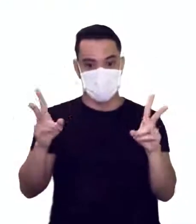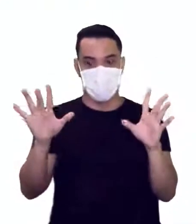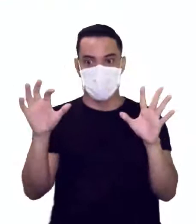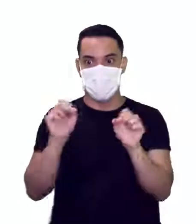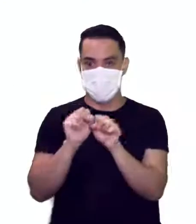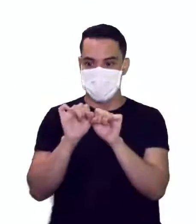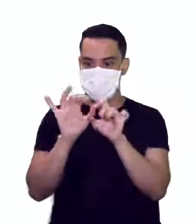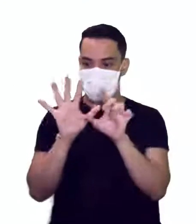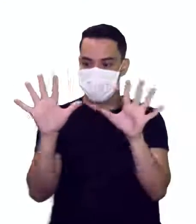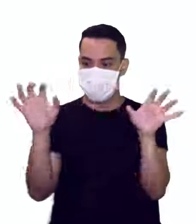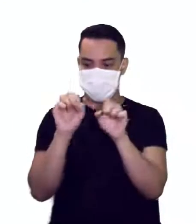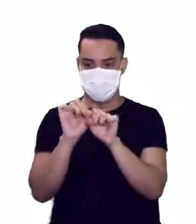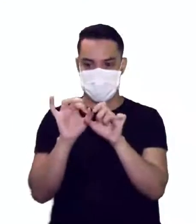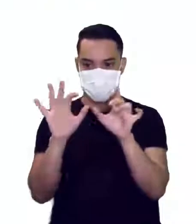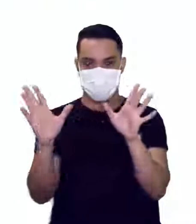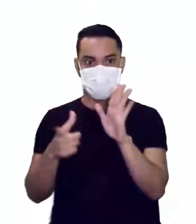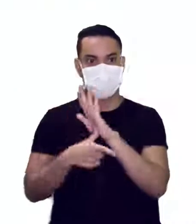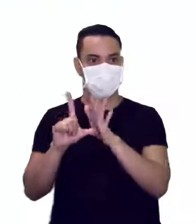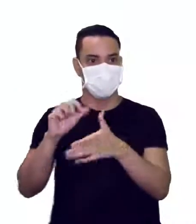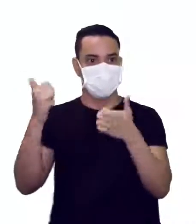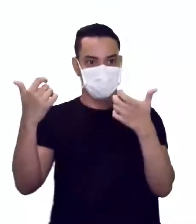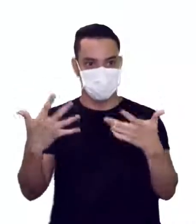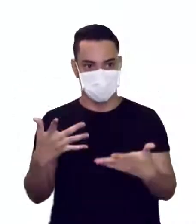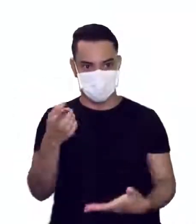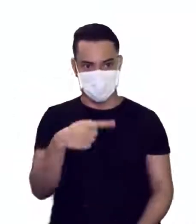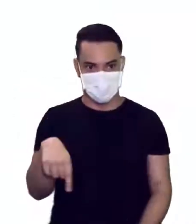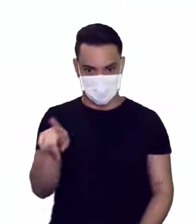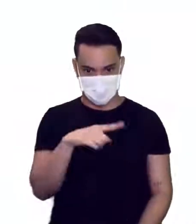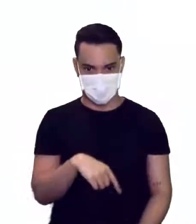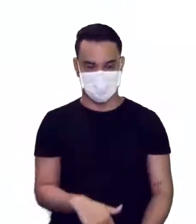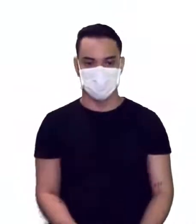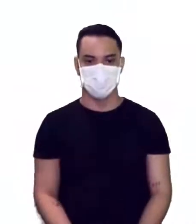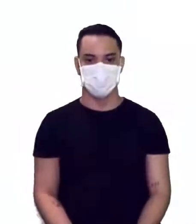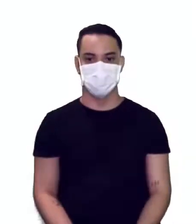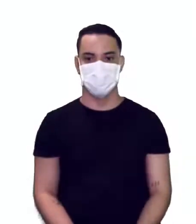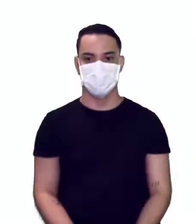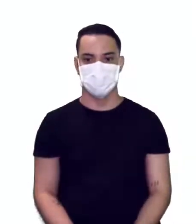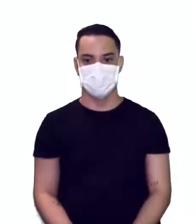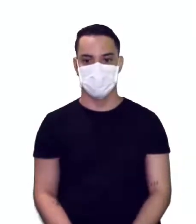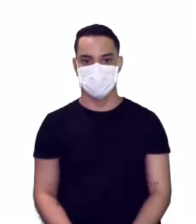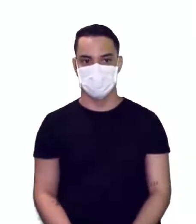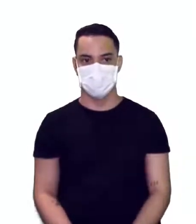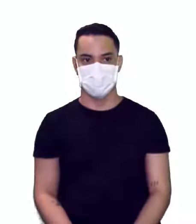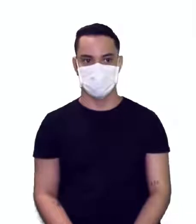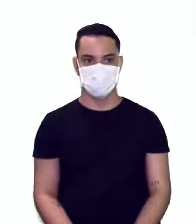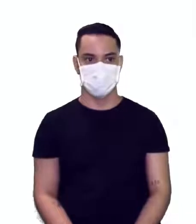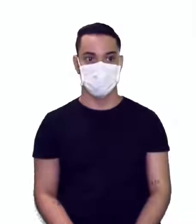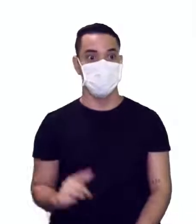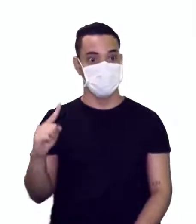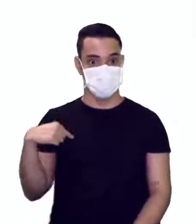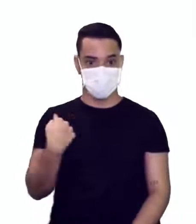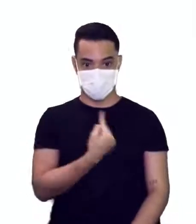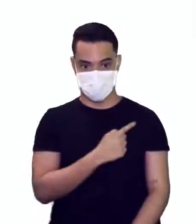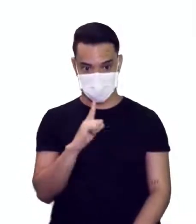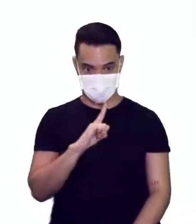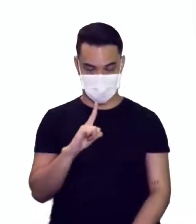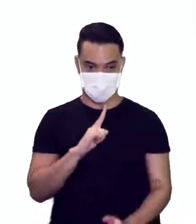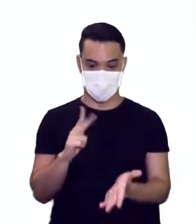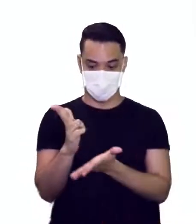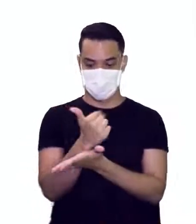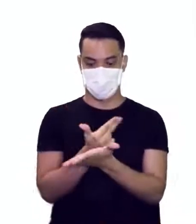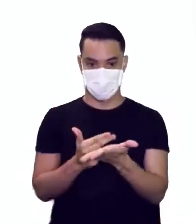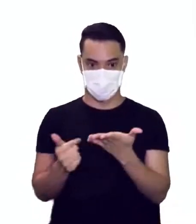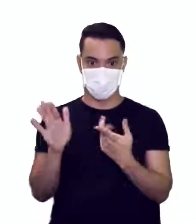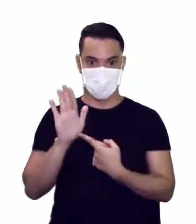como eu falei para vocês, ok? Olha só, pessoal, ali nós temos um desenho que mostra